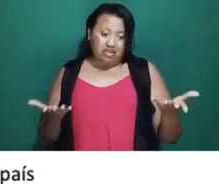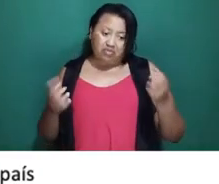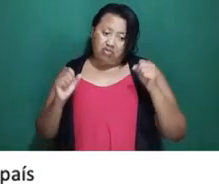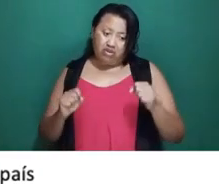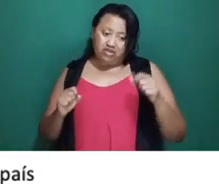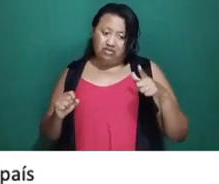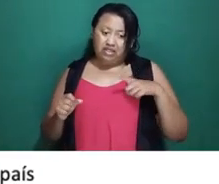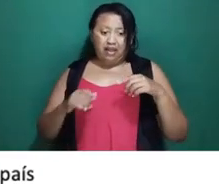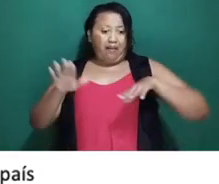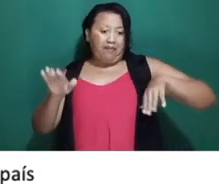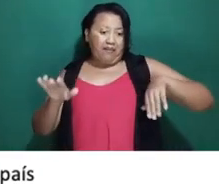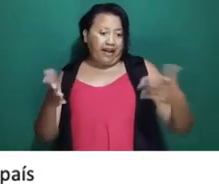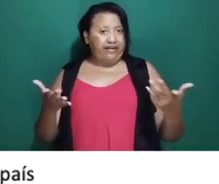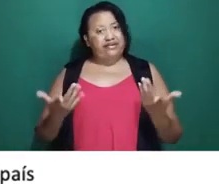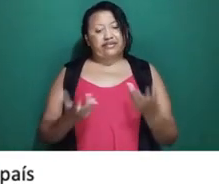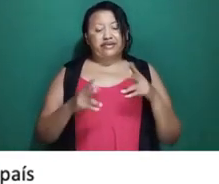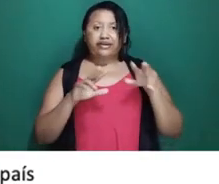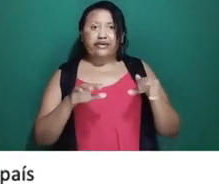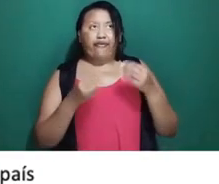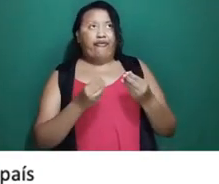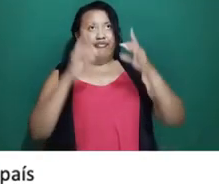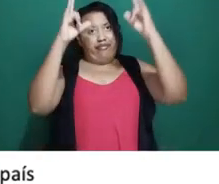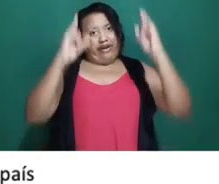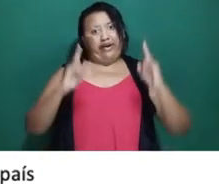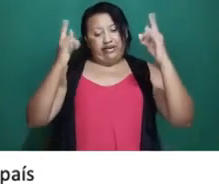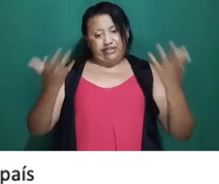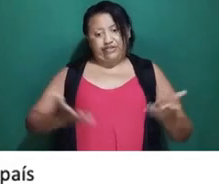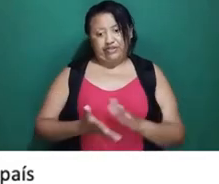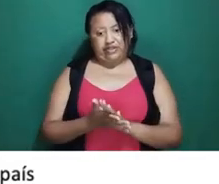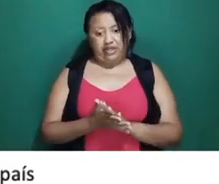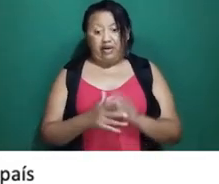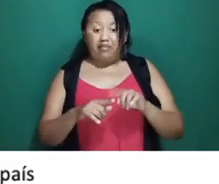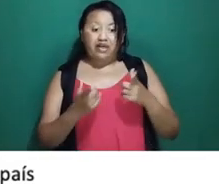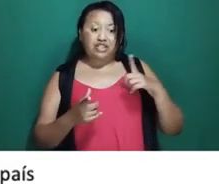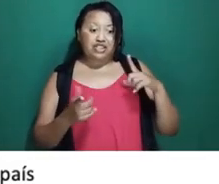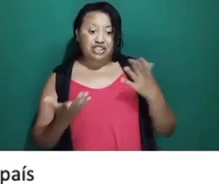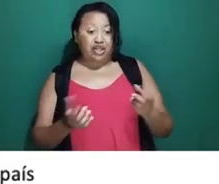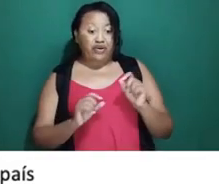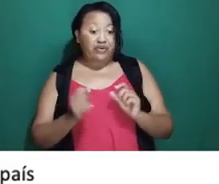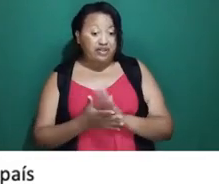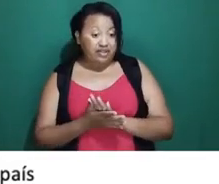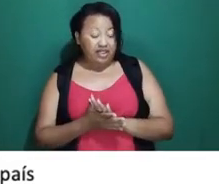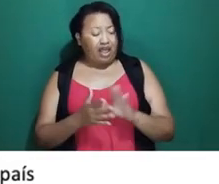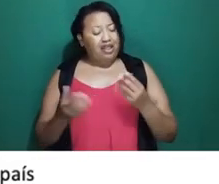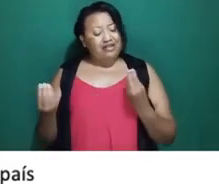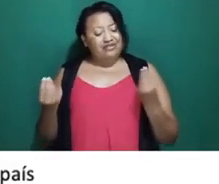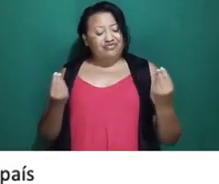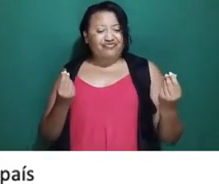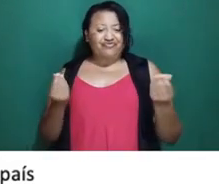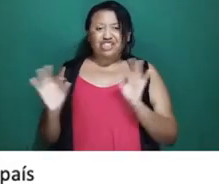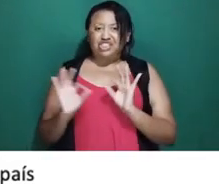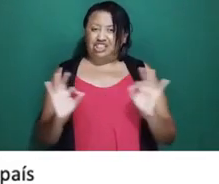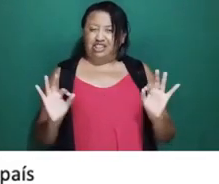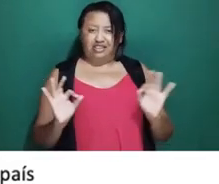ou Palácios como de Veneza mas tem Hortência chocolates pedalinhos no Lago Negro tem Charme e relevância